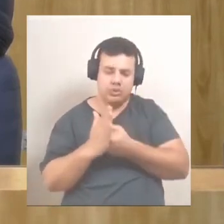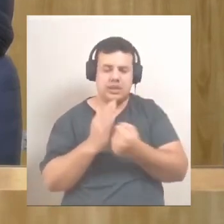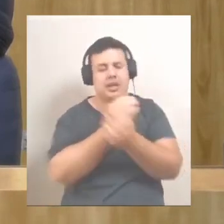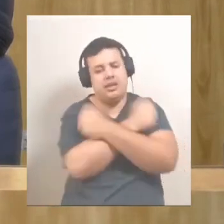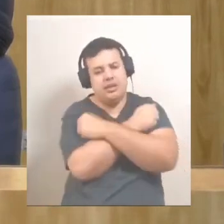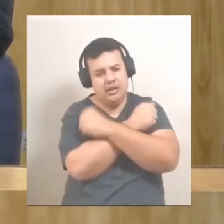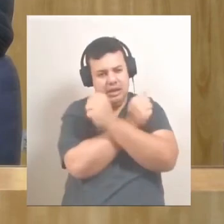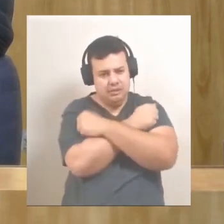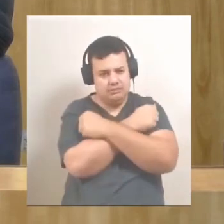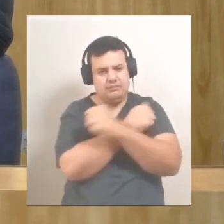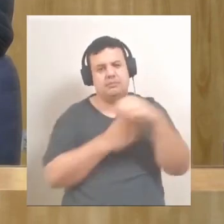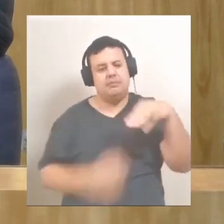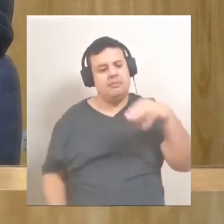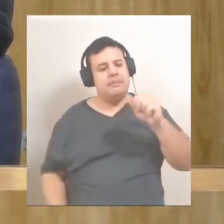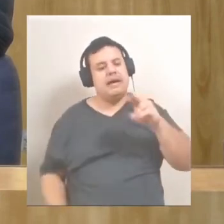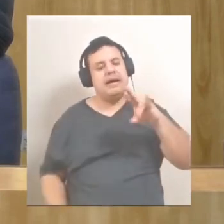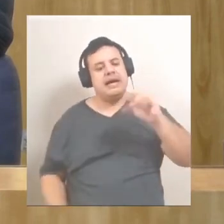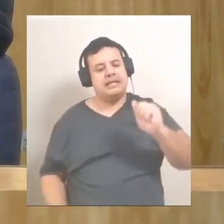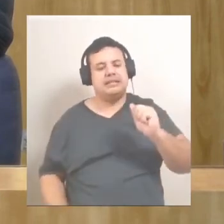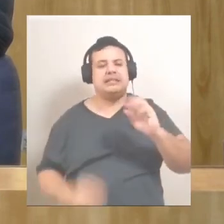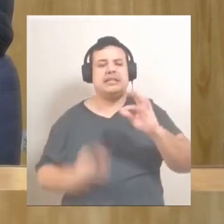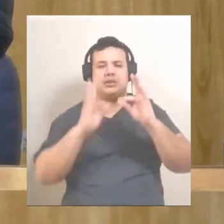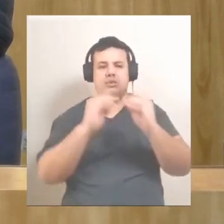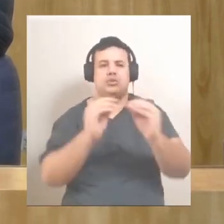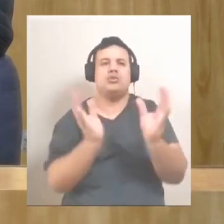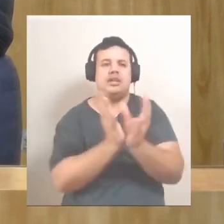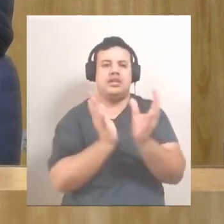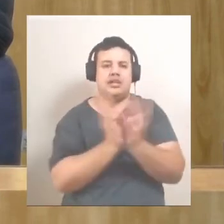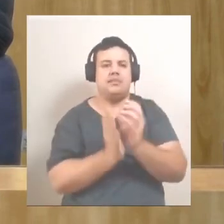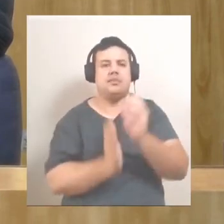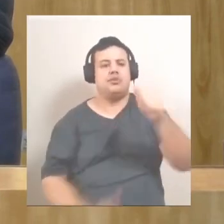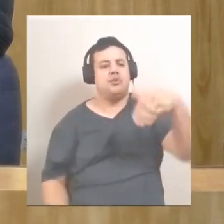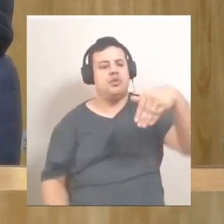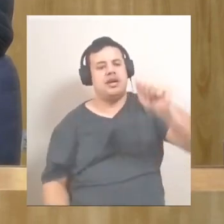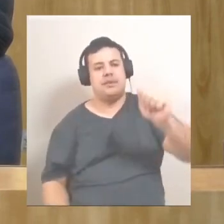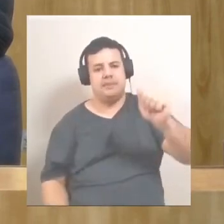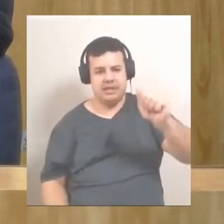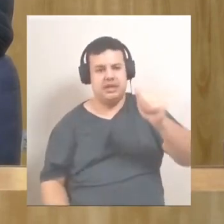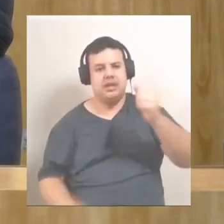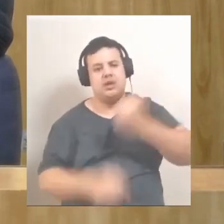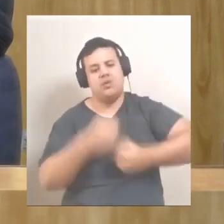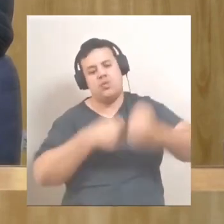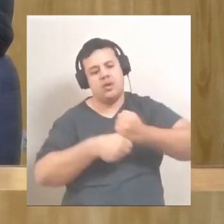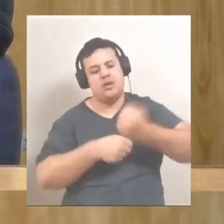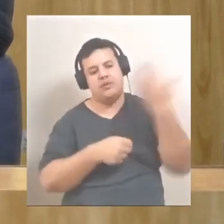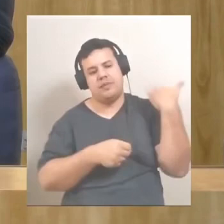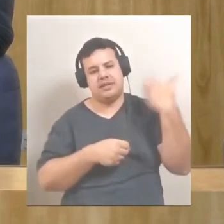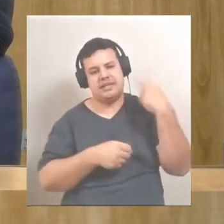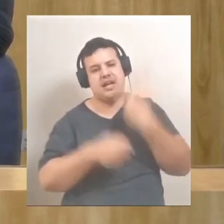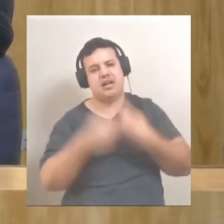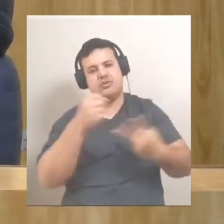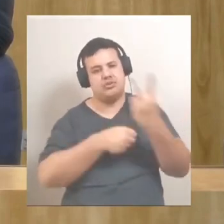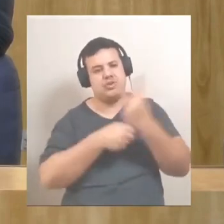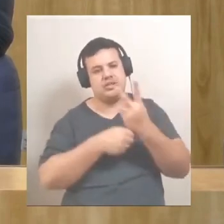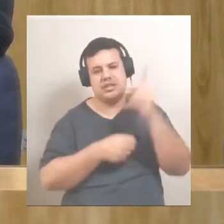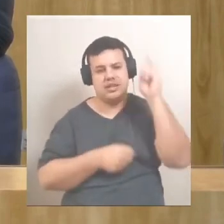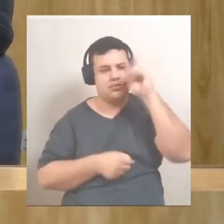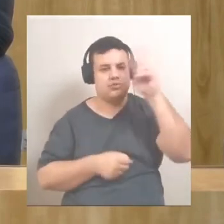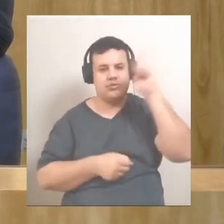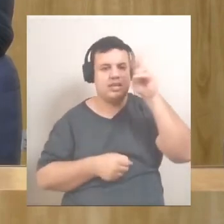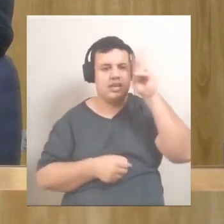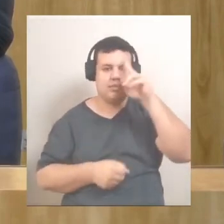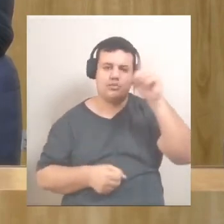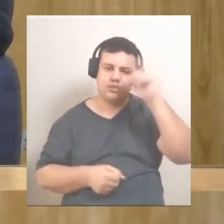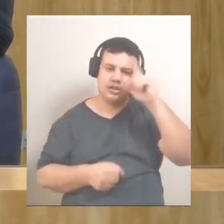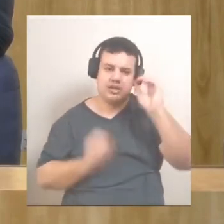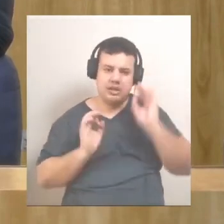à Márcia e a toda a equipe do AMA. O ano passado, retrasado, eu não me lembro exatamente a data,